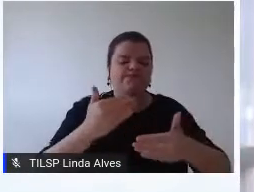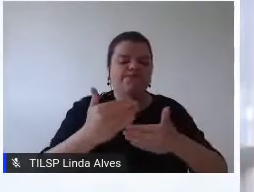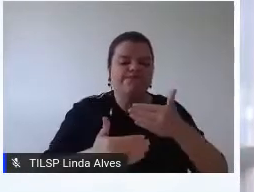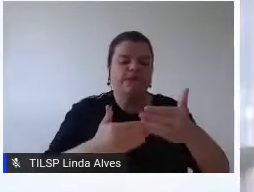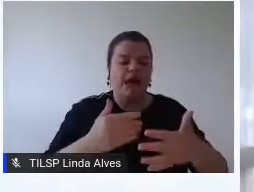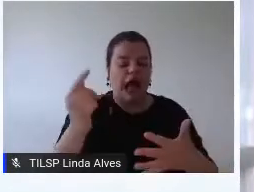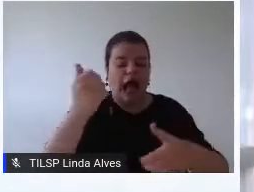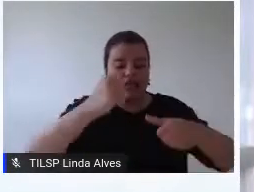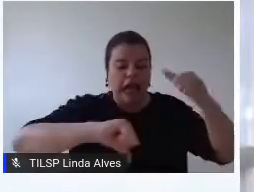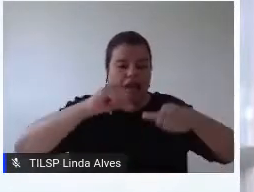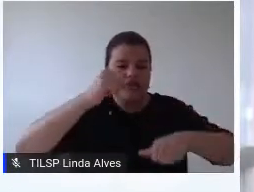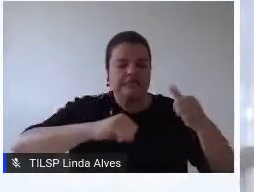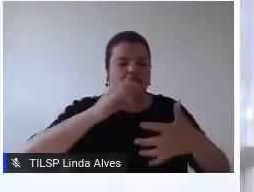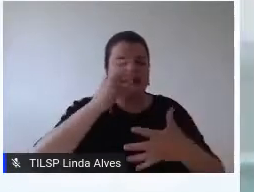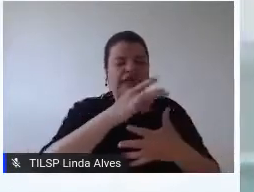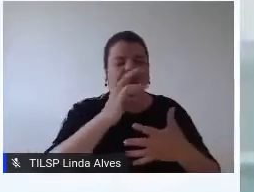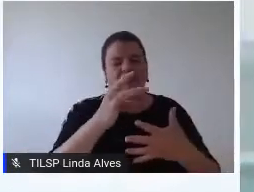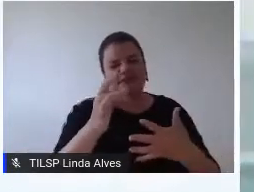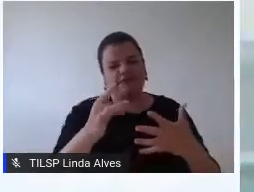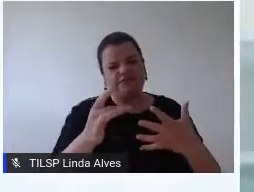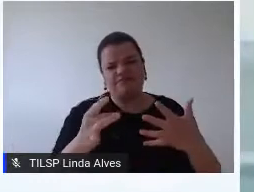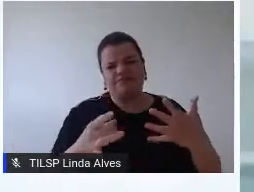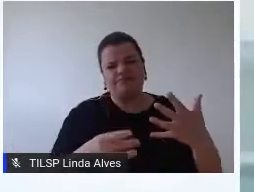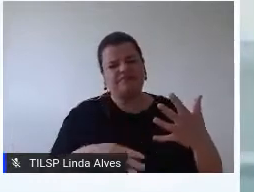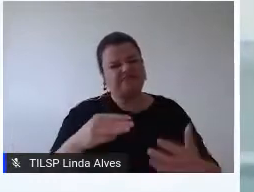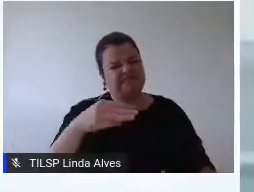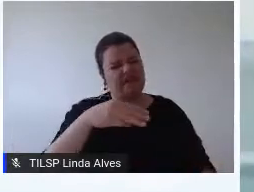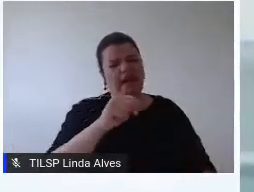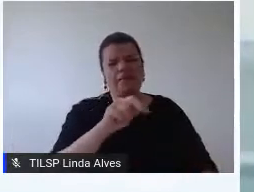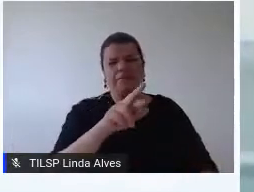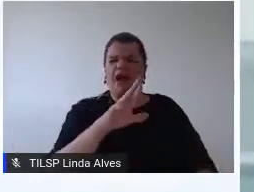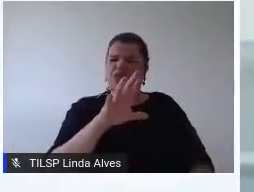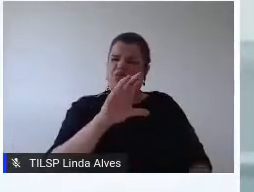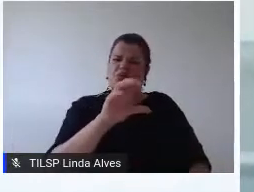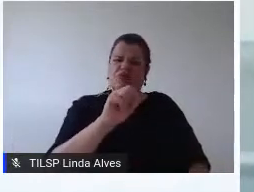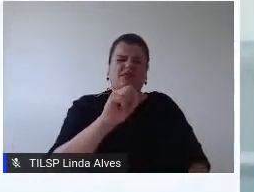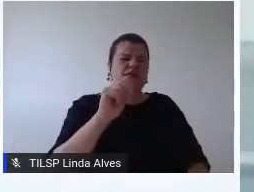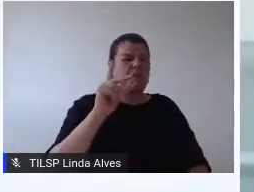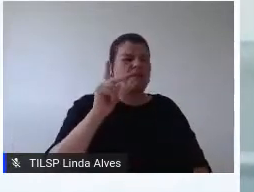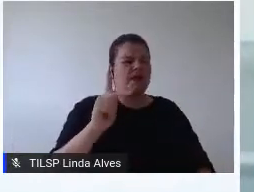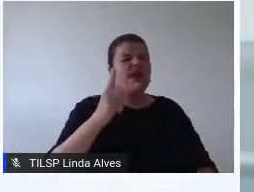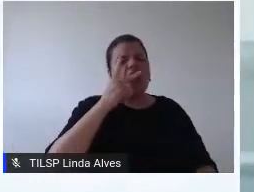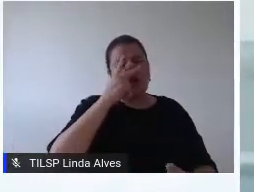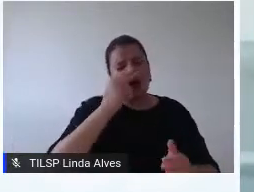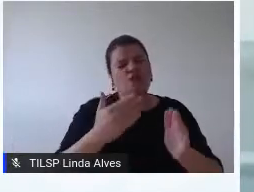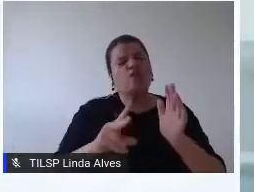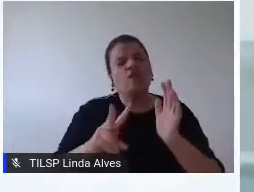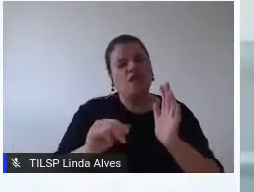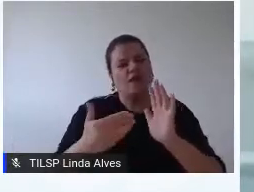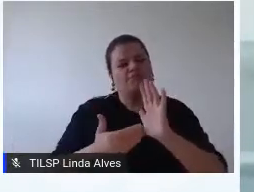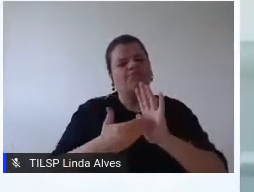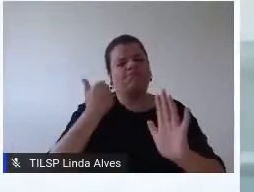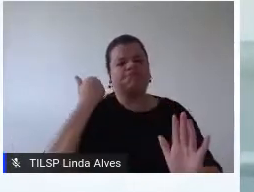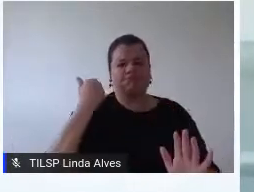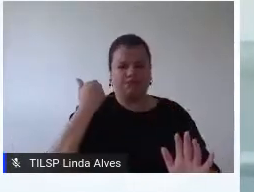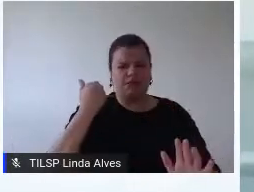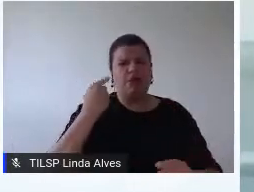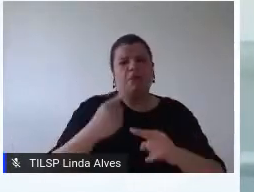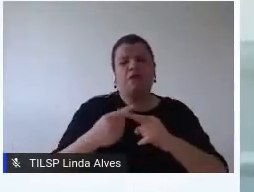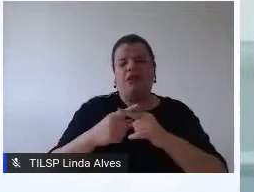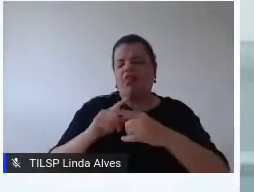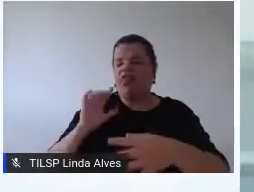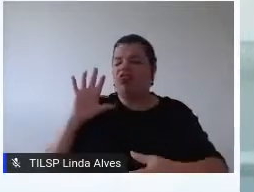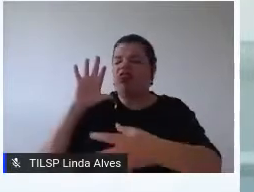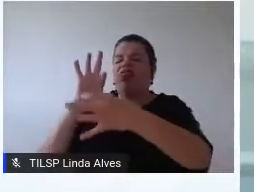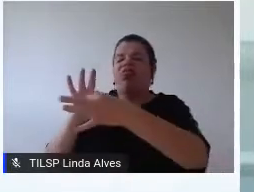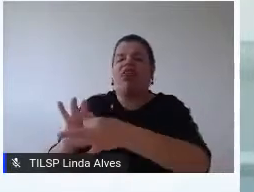conjunto, sim, mas provavelmente o nome do Marcos Pereira será excluído em função desses dois elementos que não